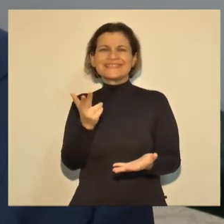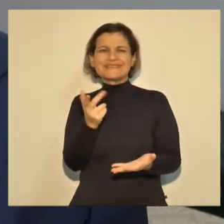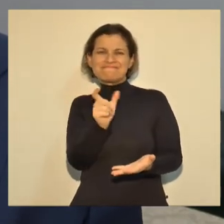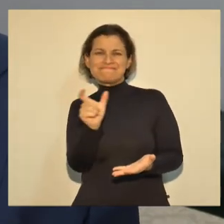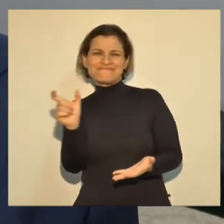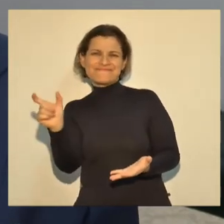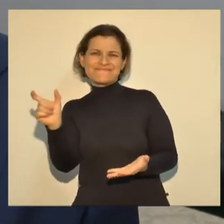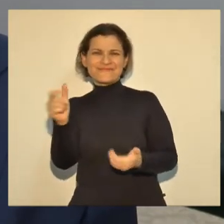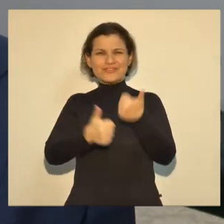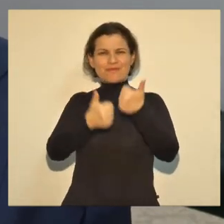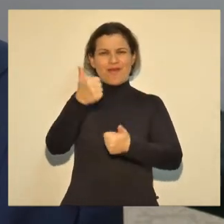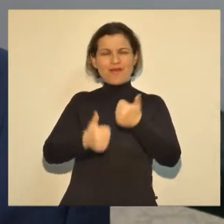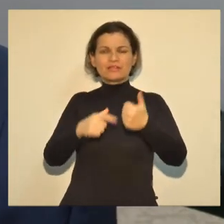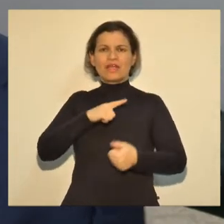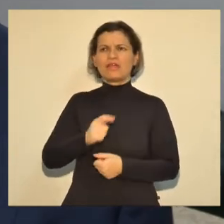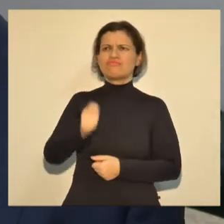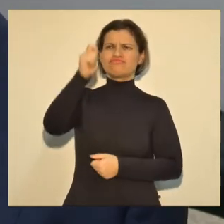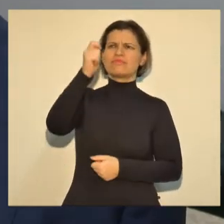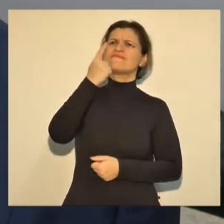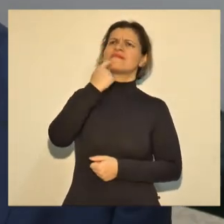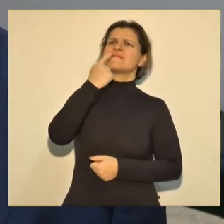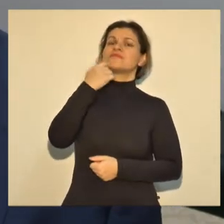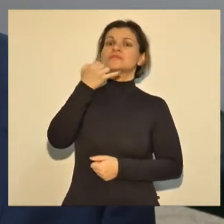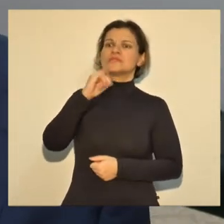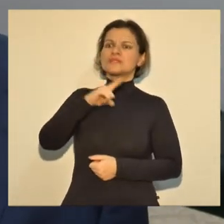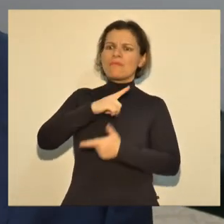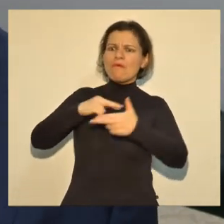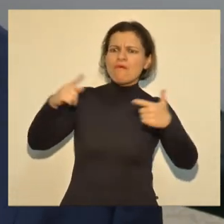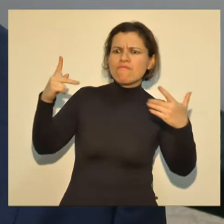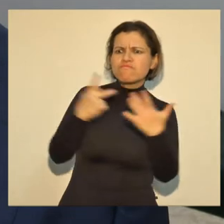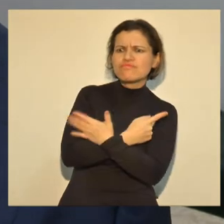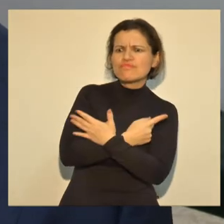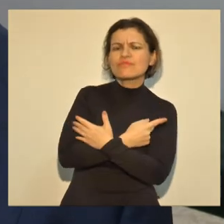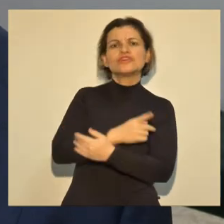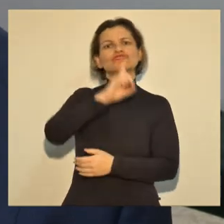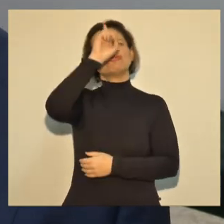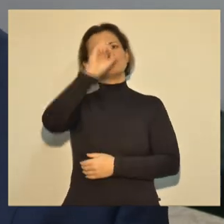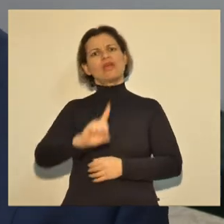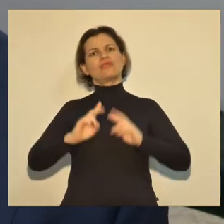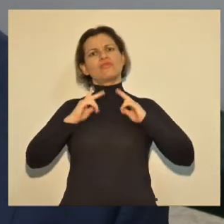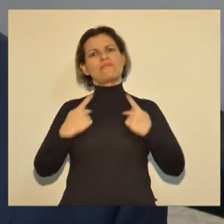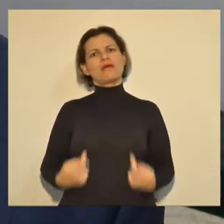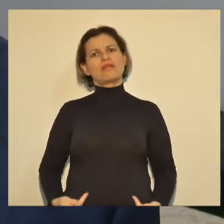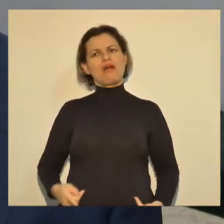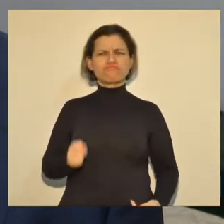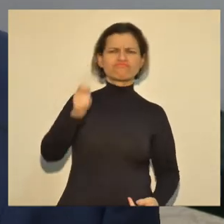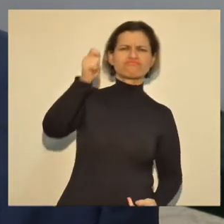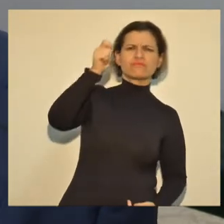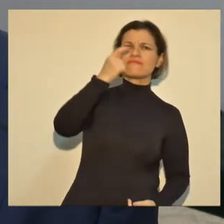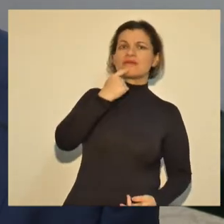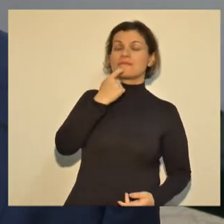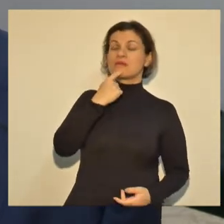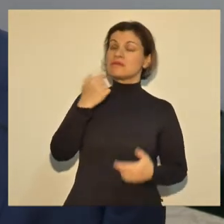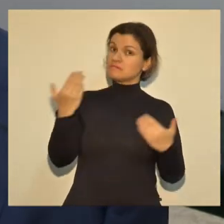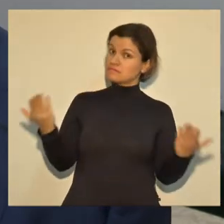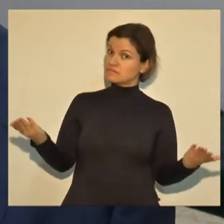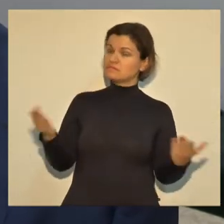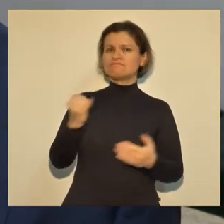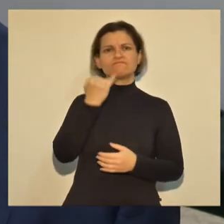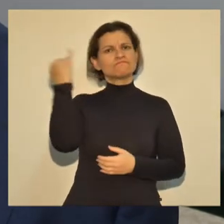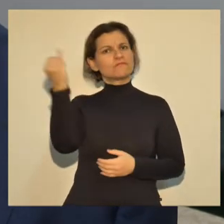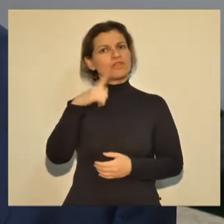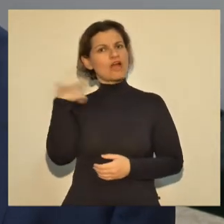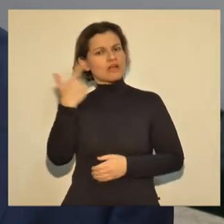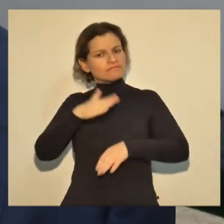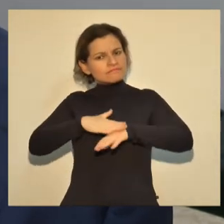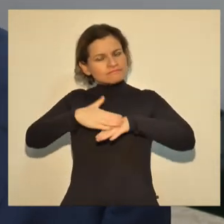futebolística, cartão vermelho cada vez que houver alguma infração aos direitos humanos. E é fundamental